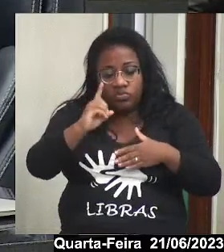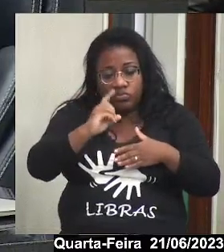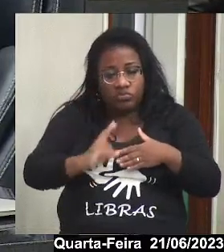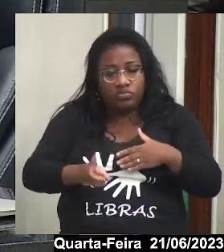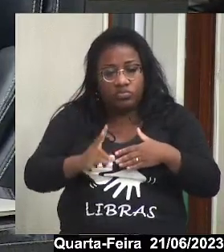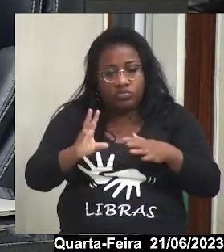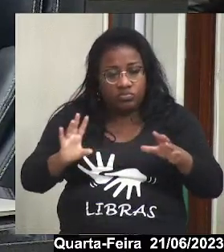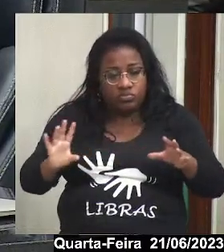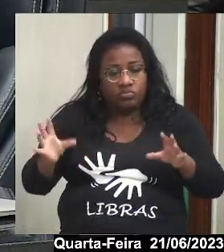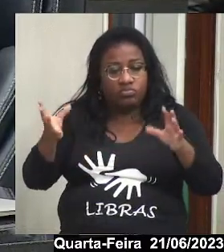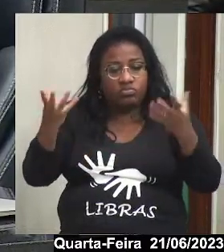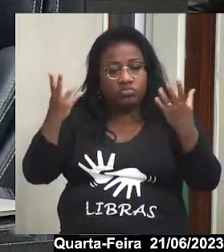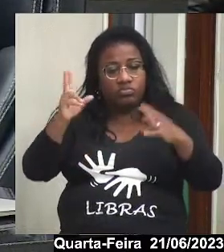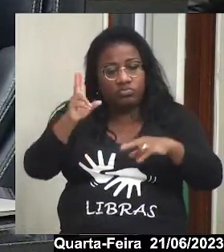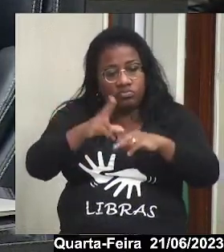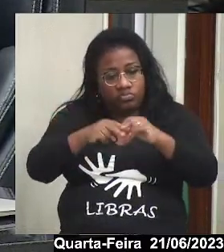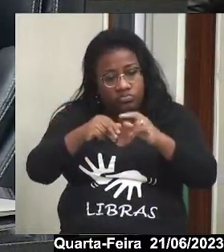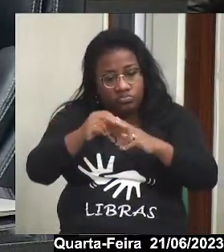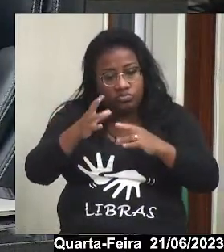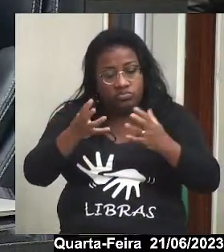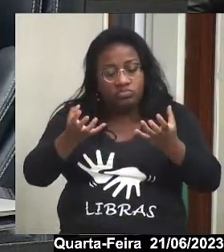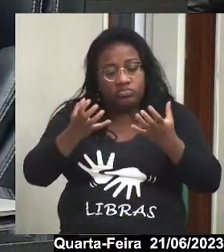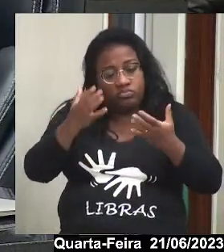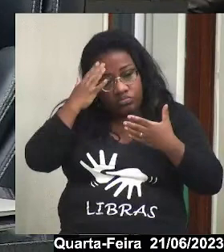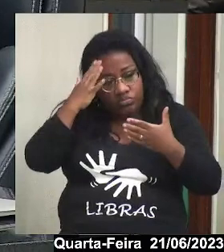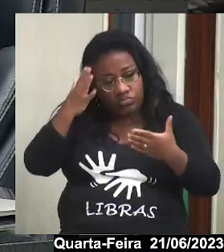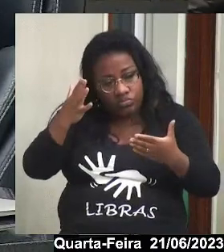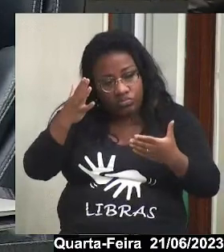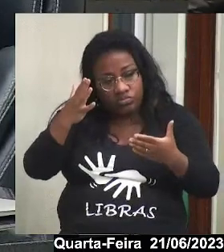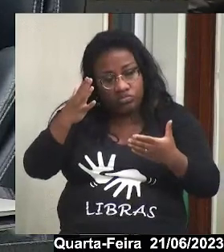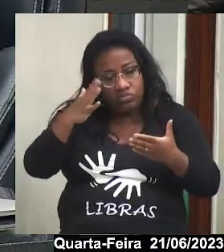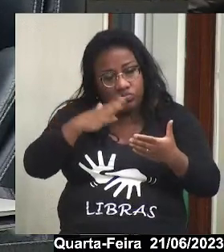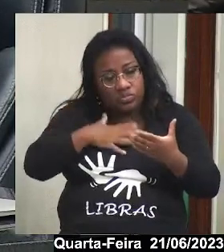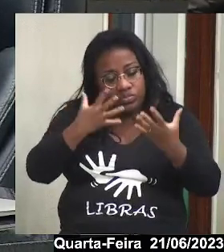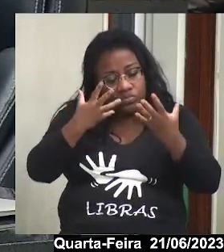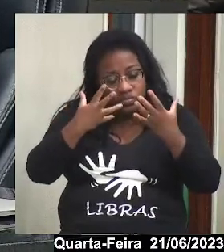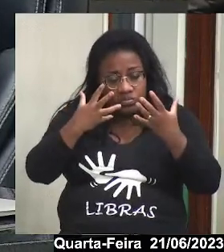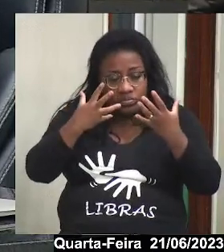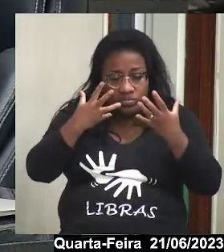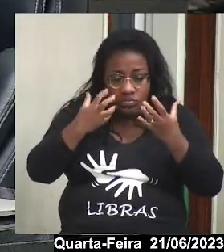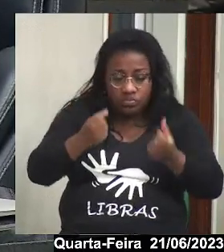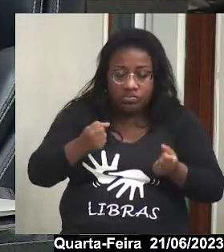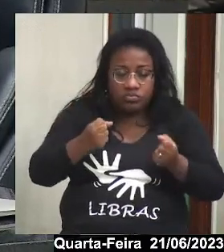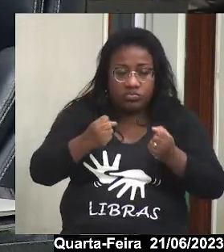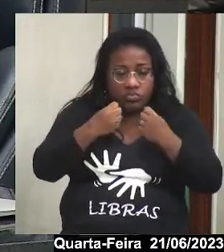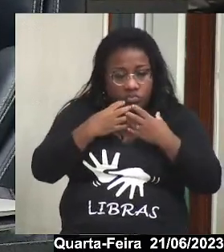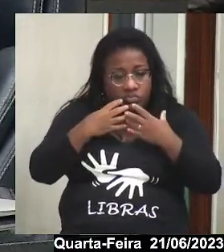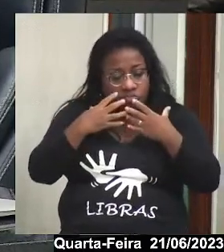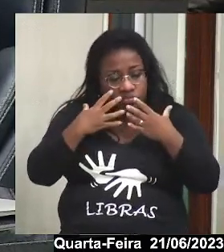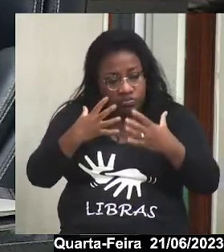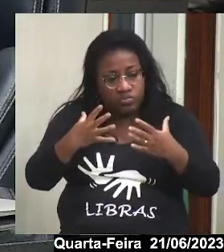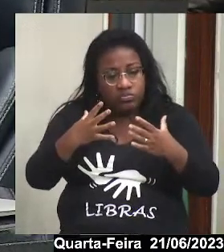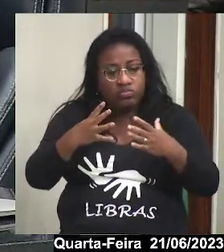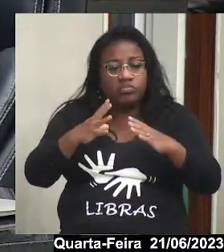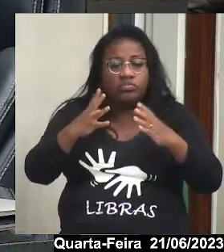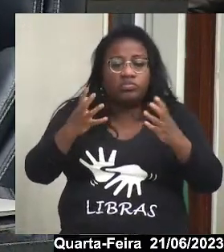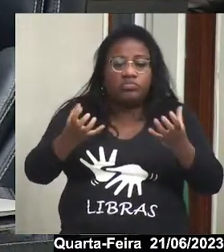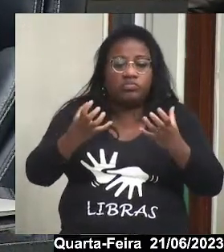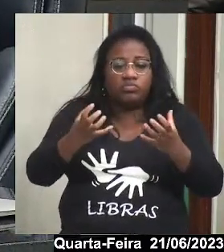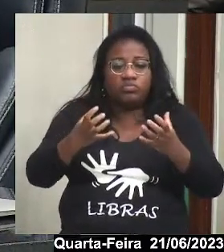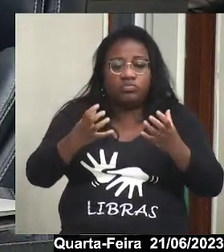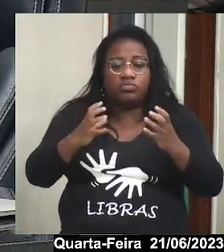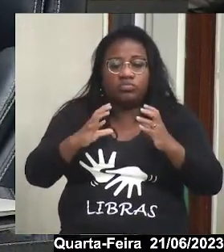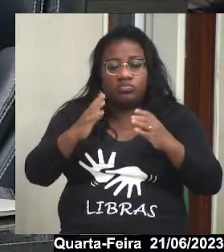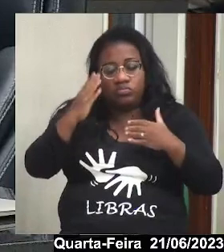Quero agradecer também pela recepção de todos que esteve lá. Quero também agradecer também a todos